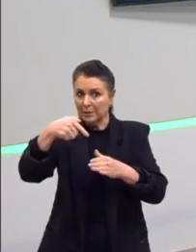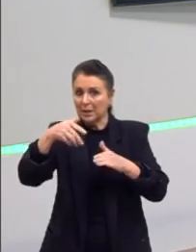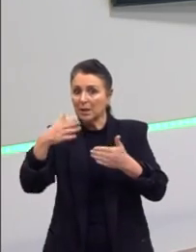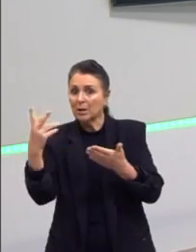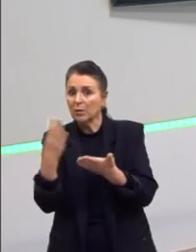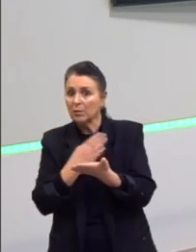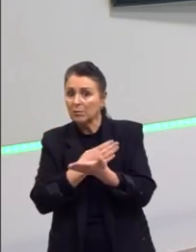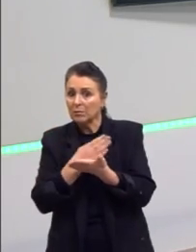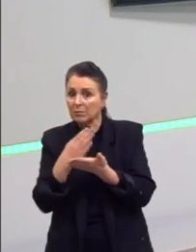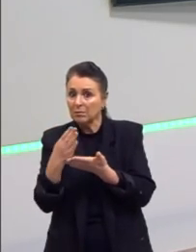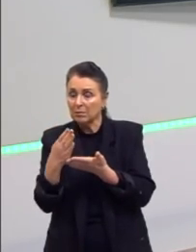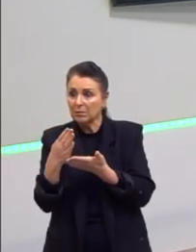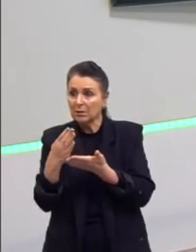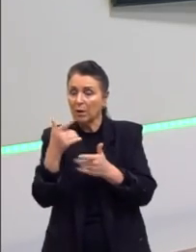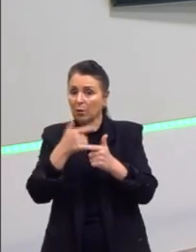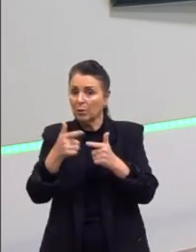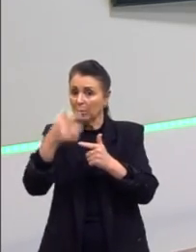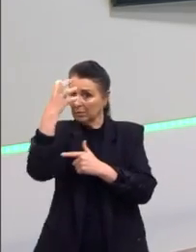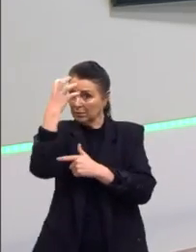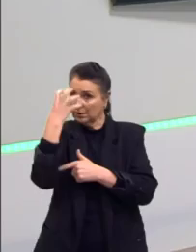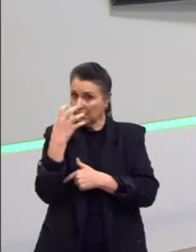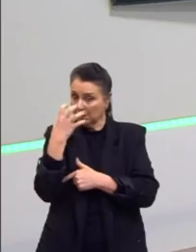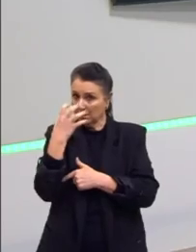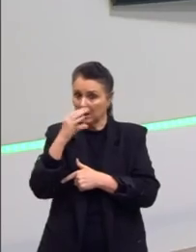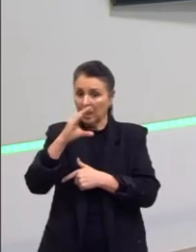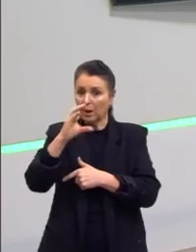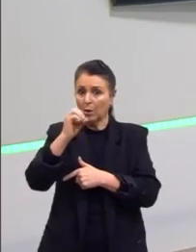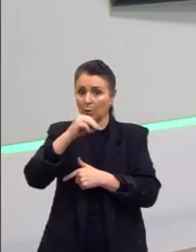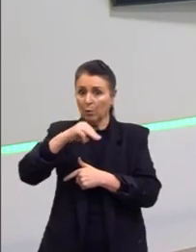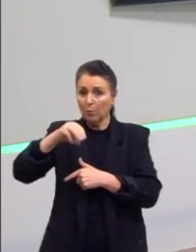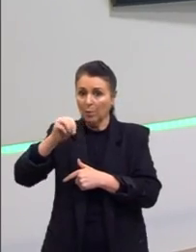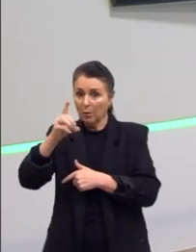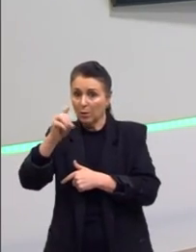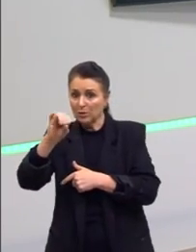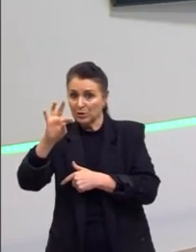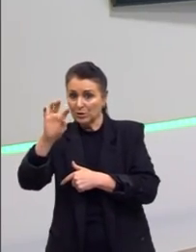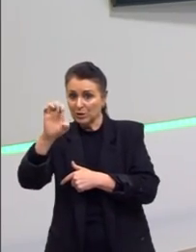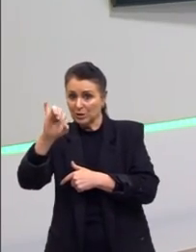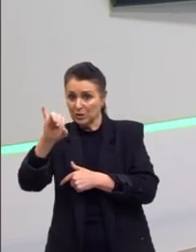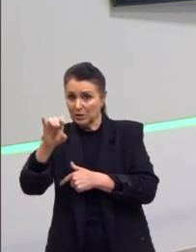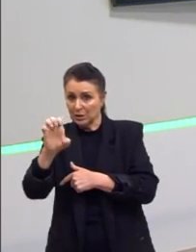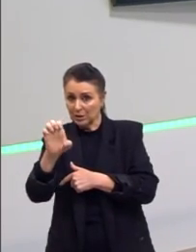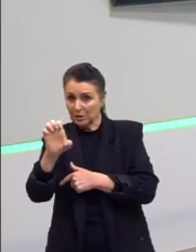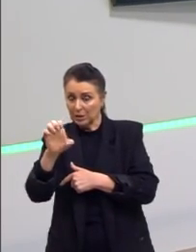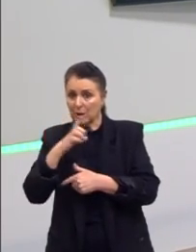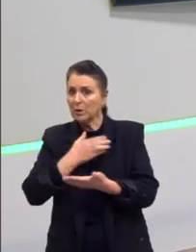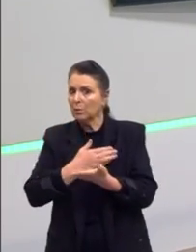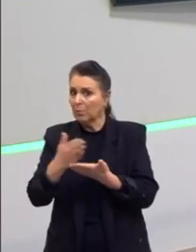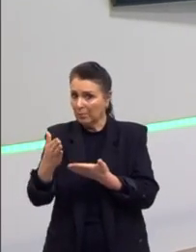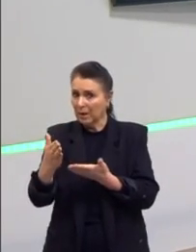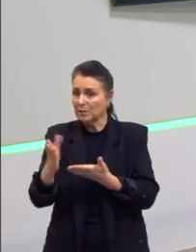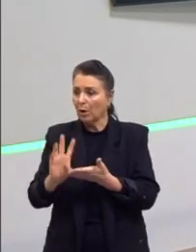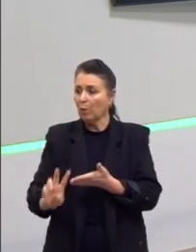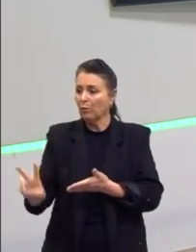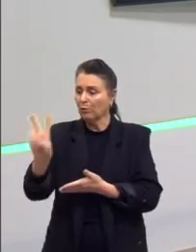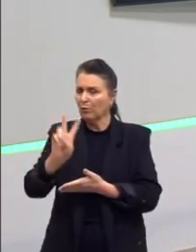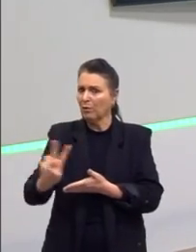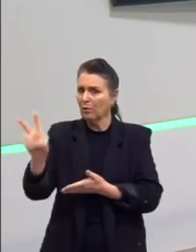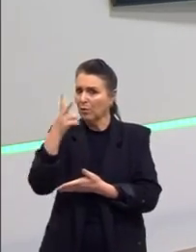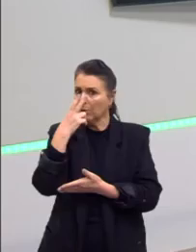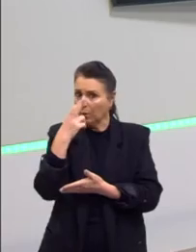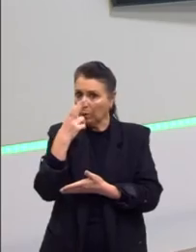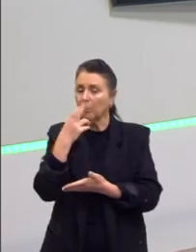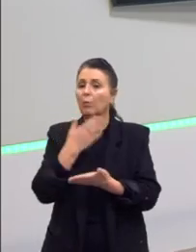é a esse esse esse esse essa commodity começa a dar problema começa não entrar o mesmo valor vai dar